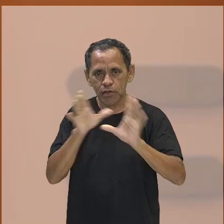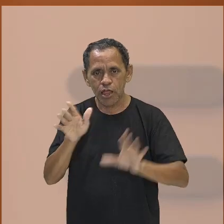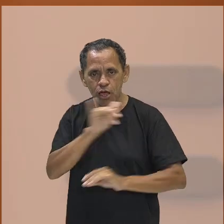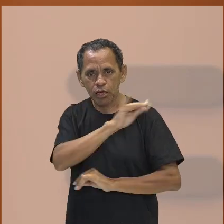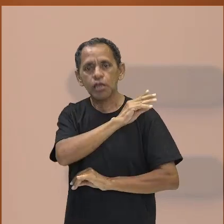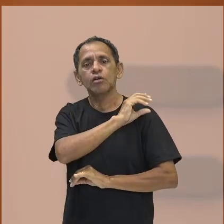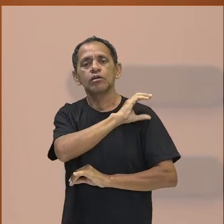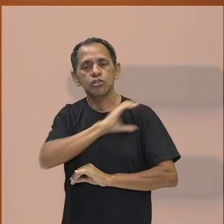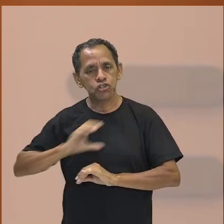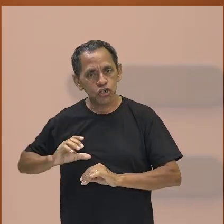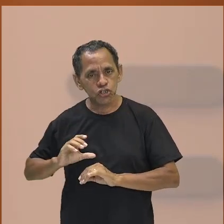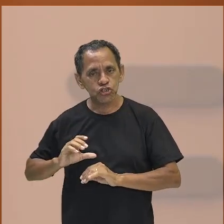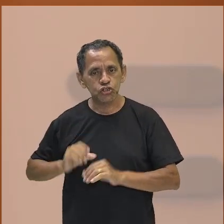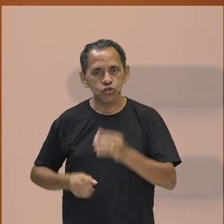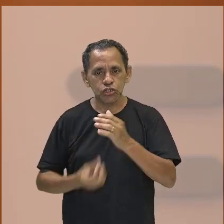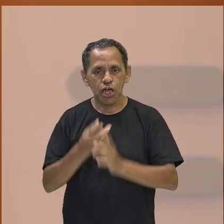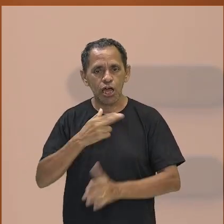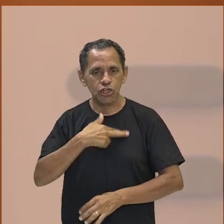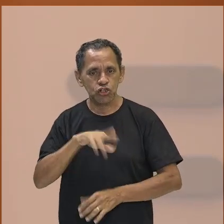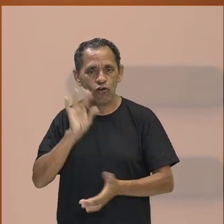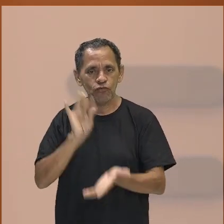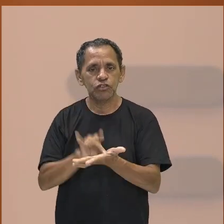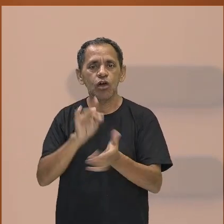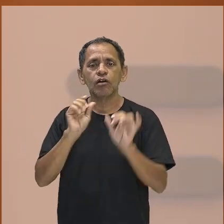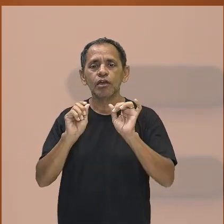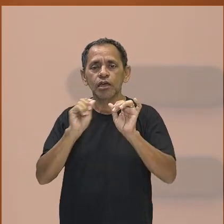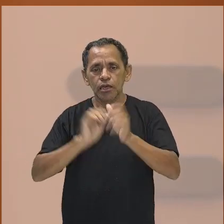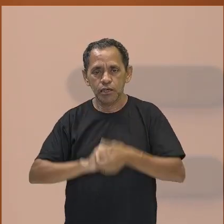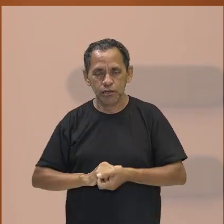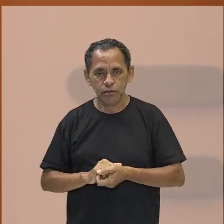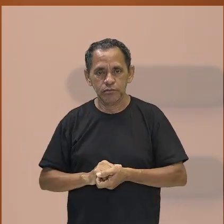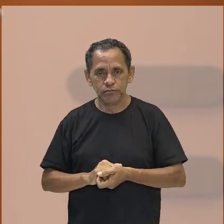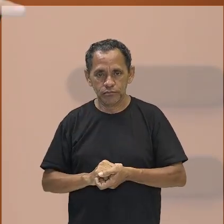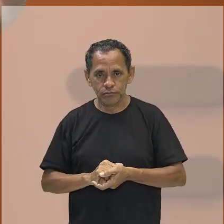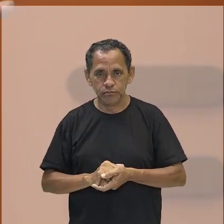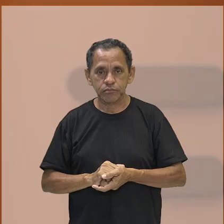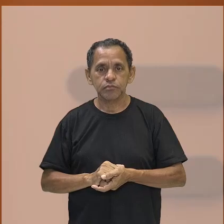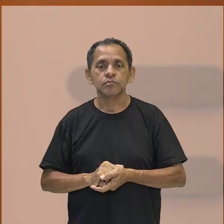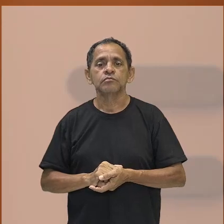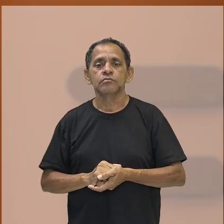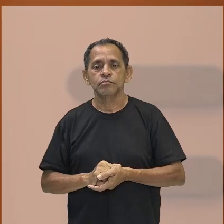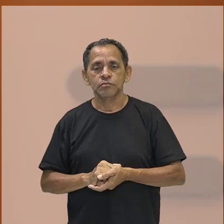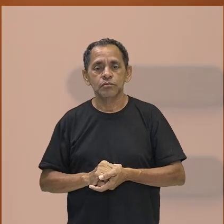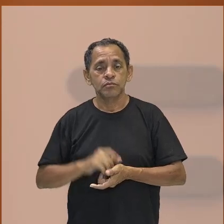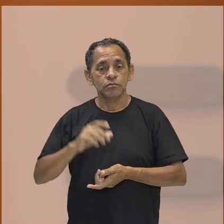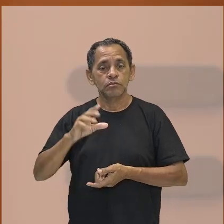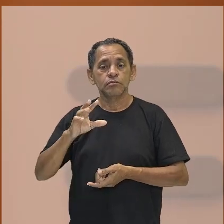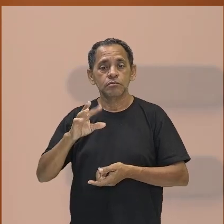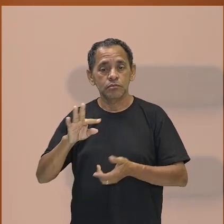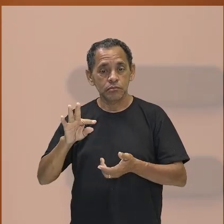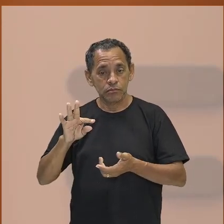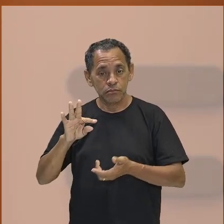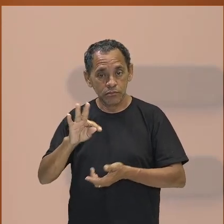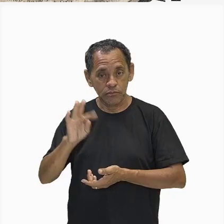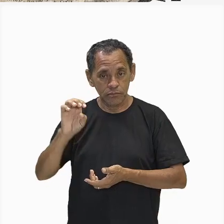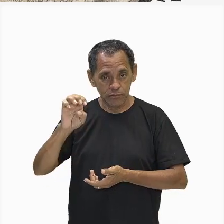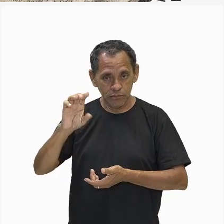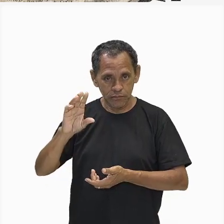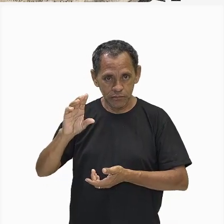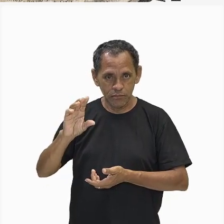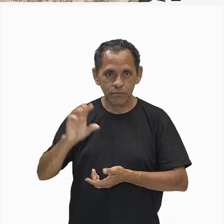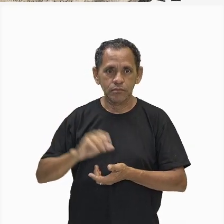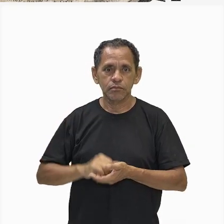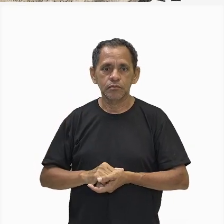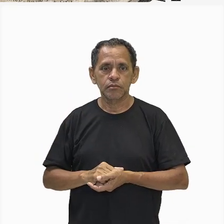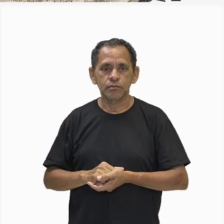se transformar, então, religião oficial, então, do Império, é exatamente, então, o Teodósio. E vamos falar um pouco sobre o governo, então, dele,